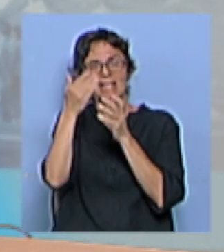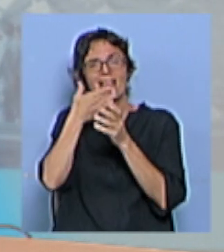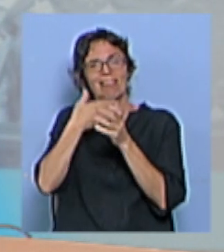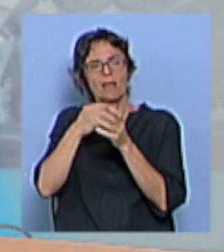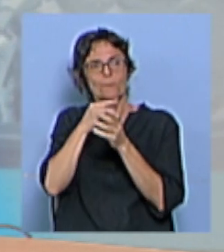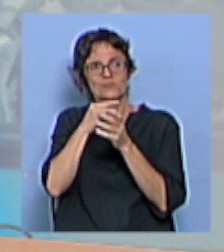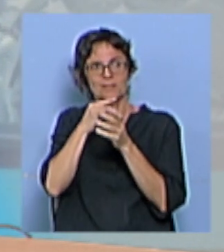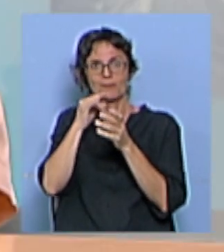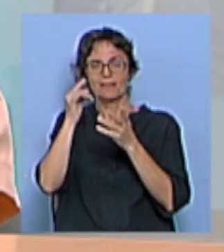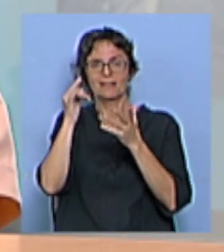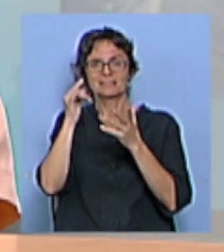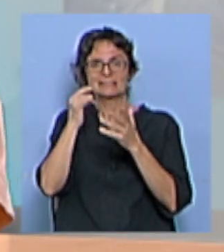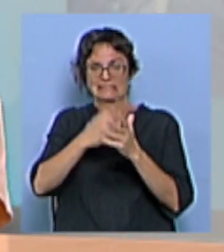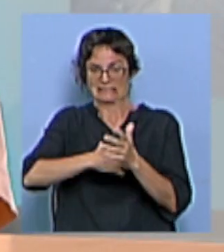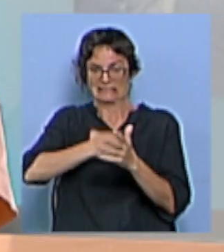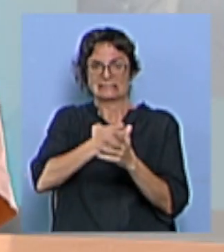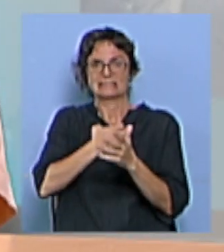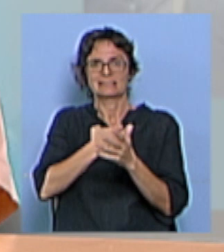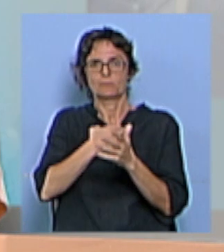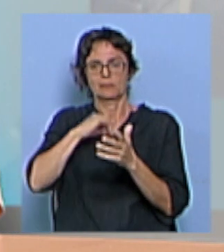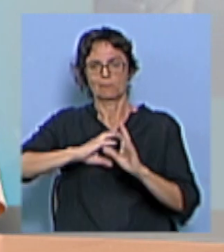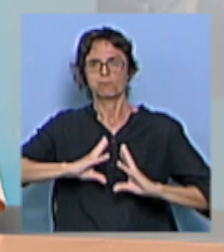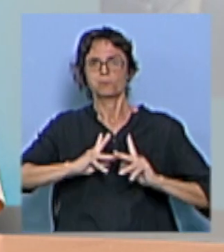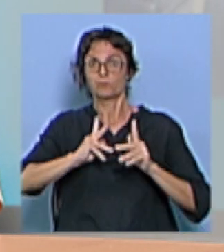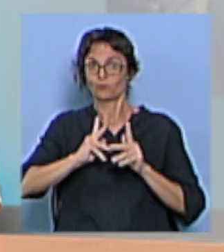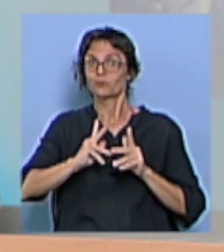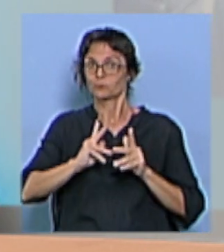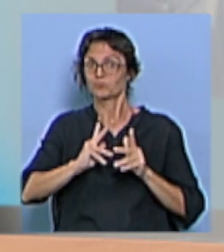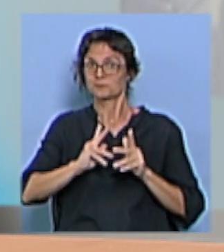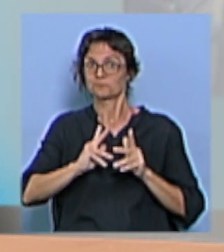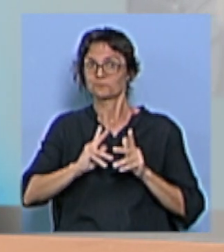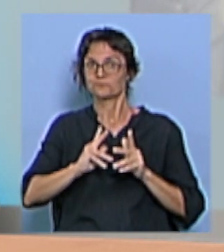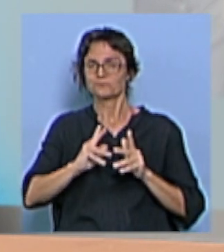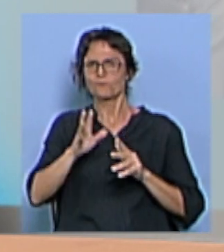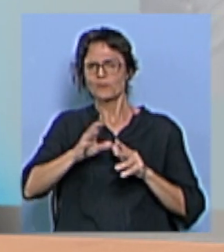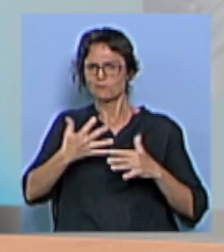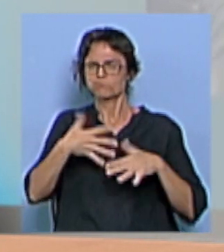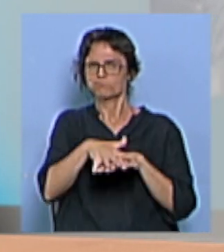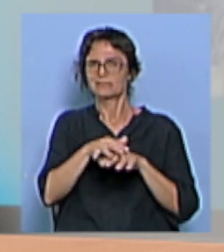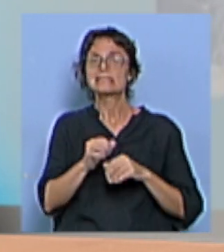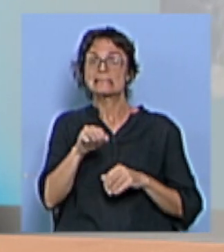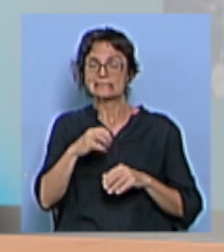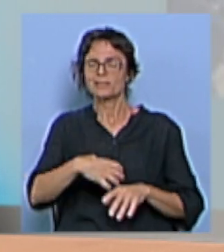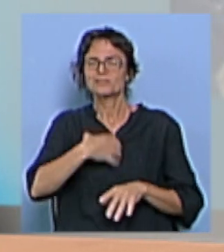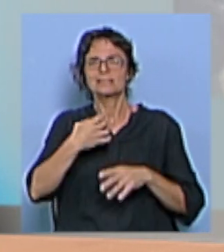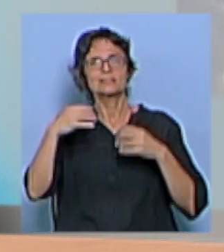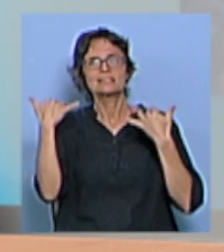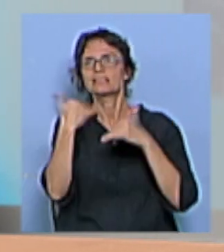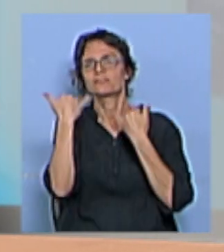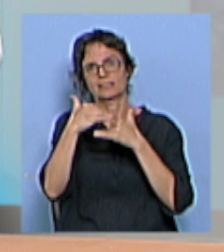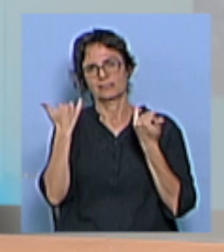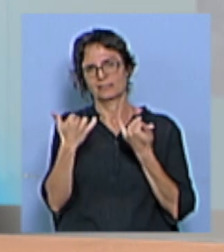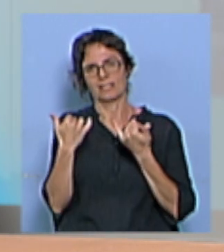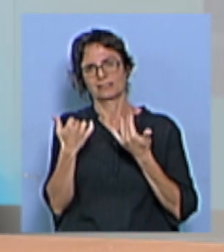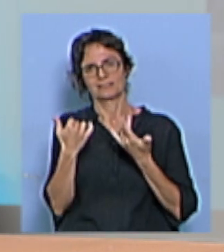parcelar. Portanto, isso quer dizer, para um cristão o sentido é um sentido jocoso, é um sentido jubiloso.